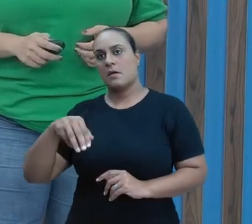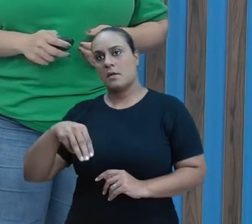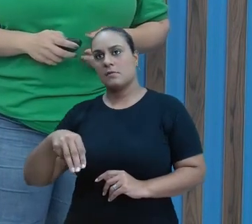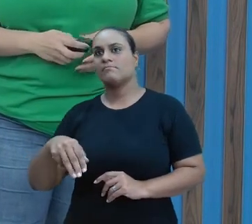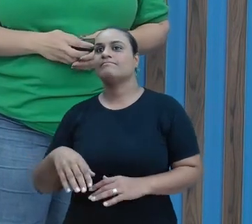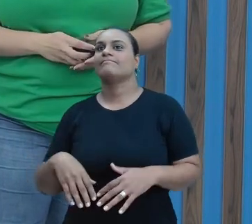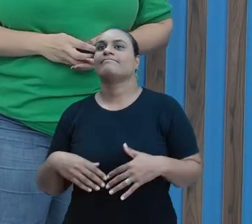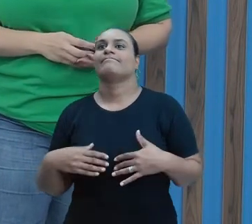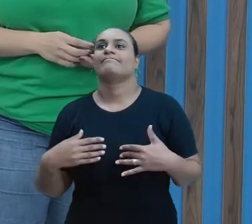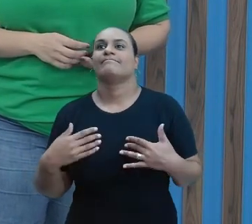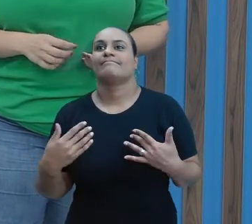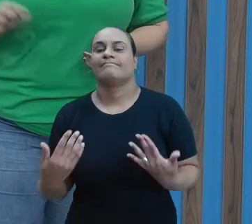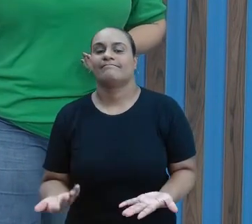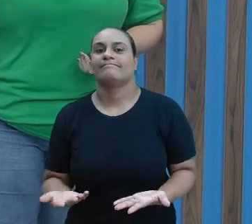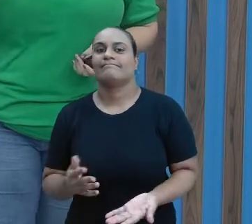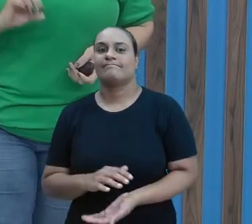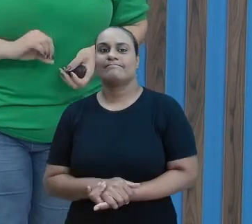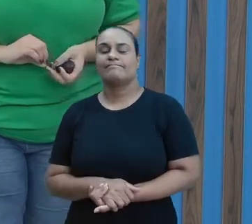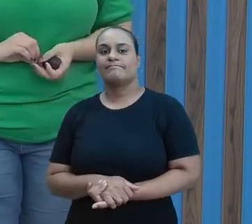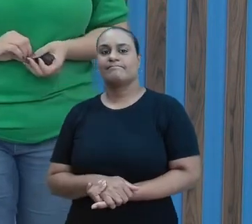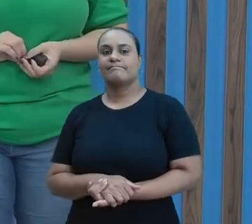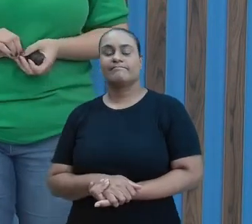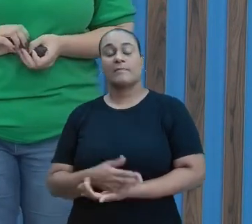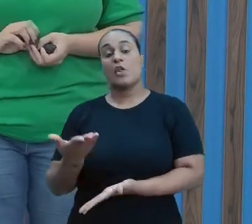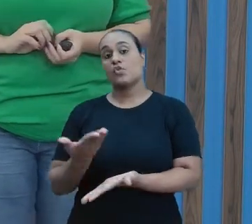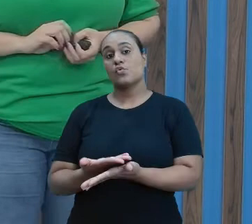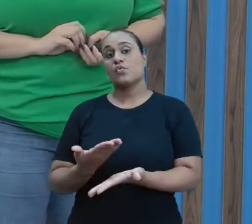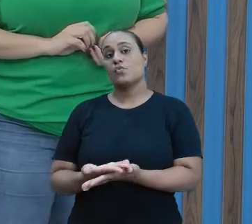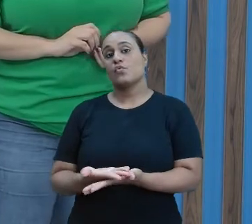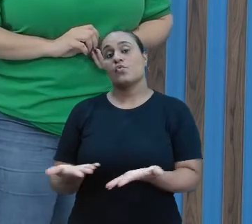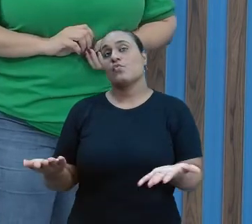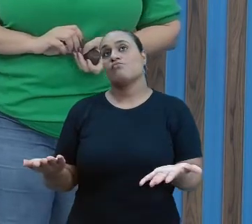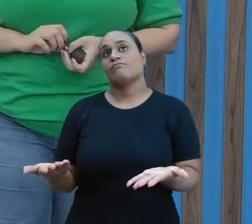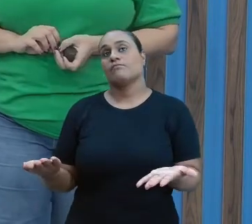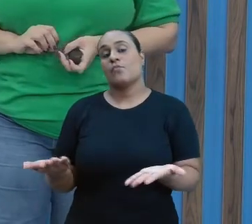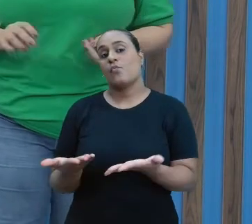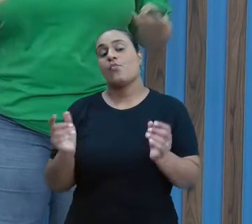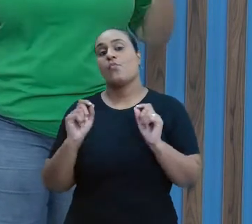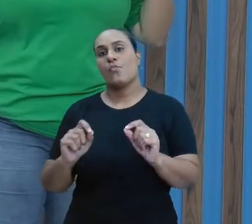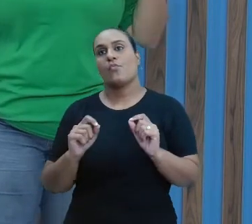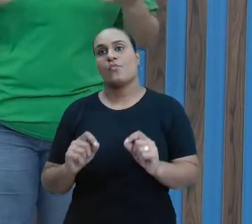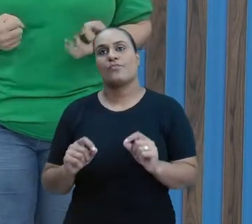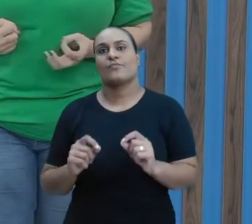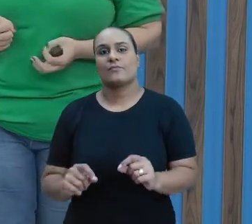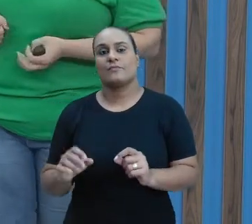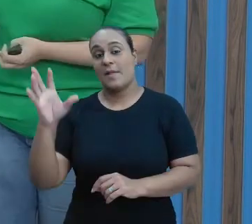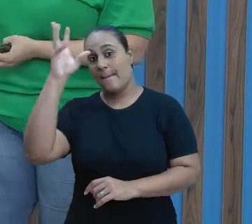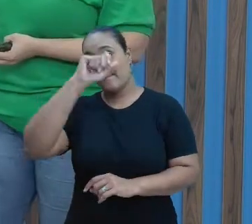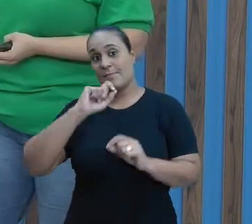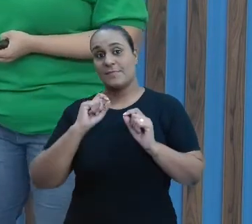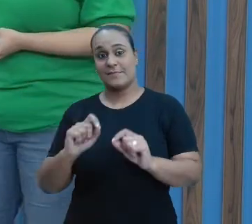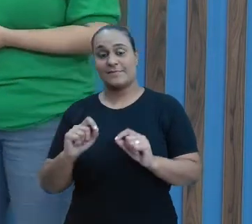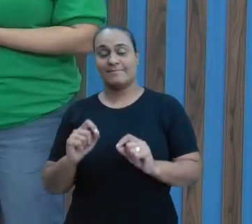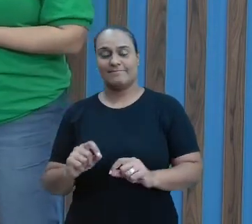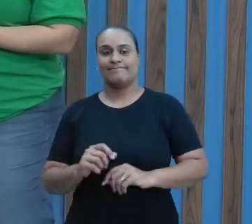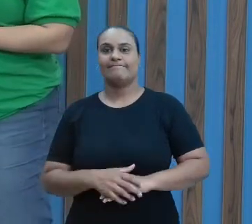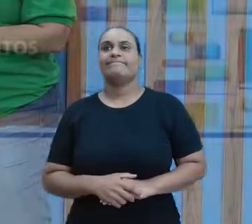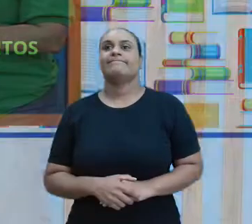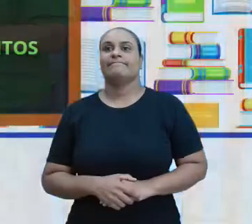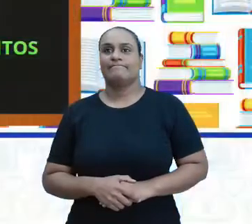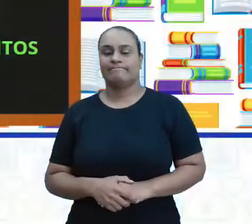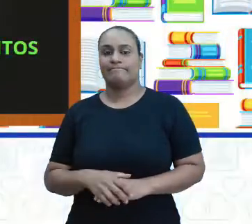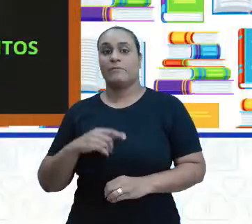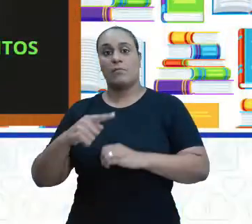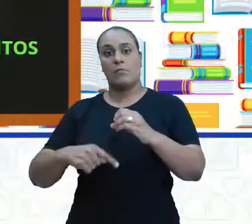aí, gente. Olha só, o que a gente viu na nossa aula de hoje, o que a gente aprendeu junto aqui, né?